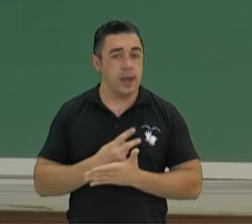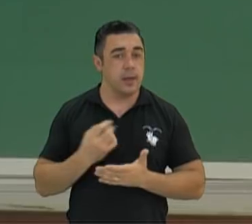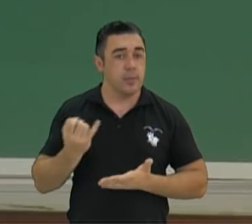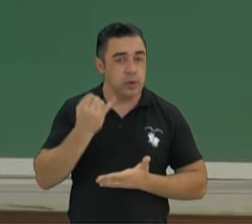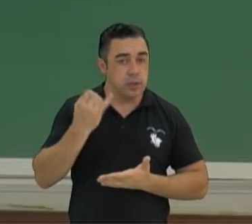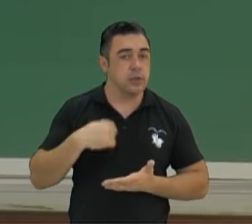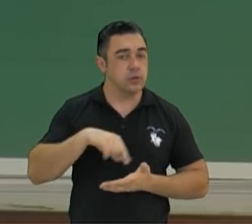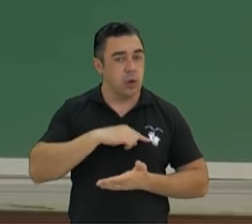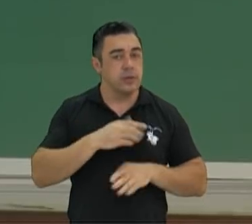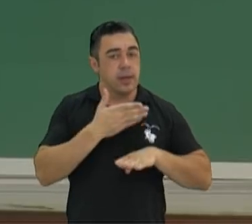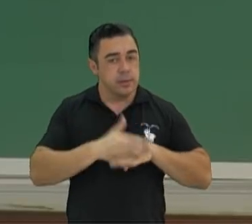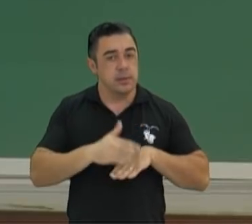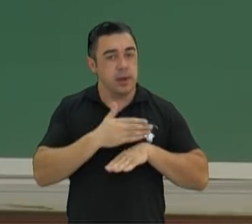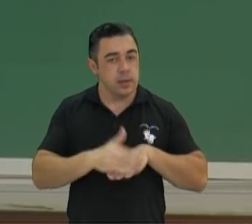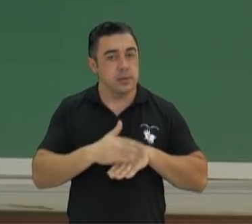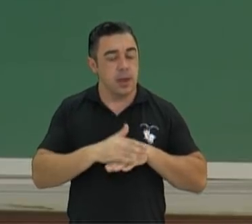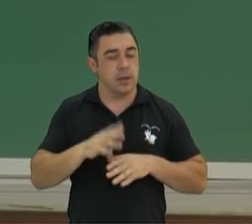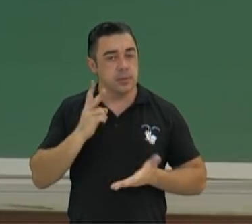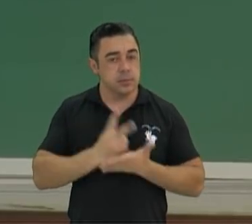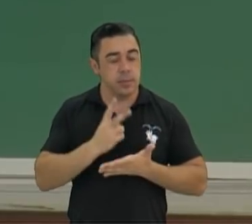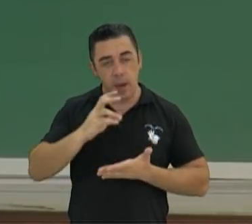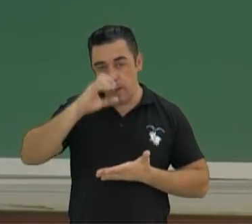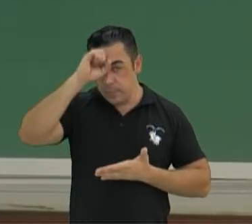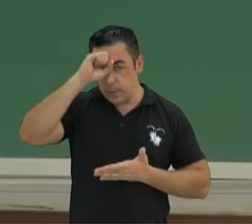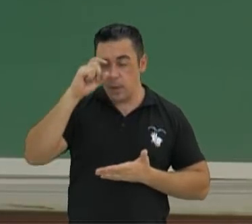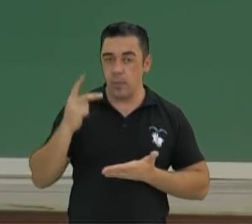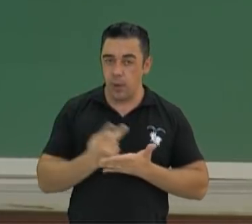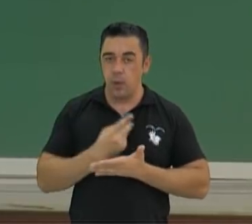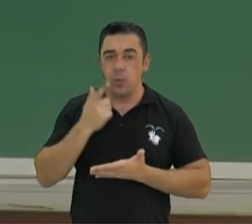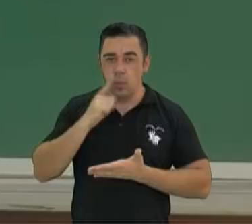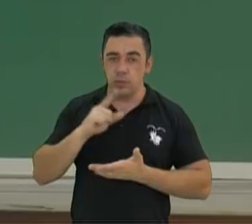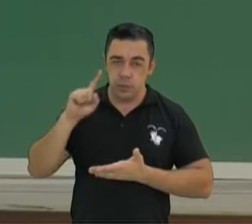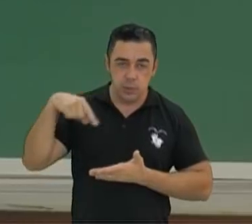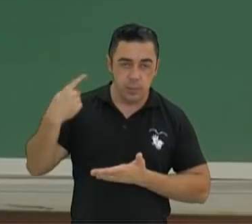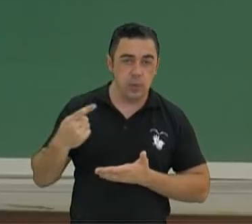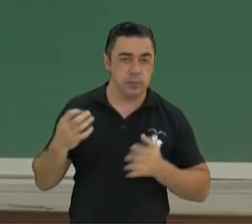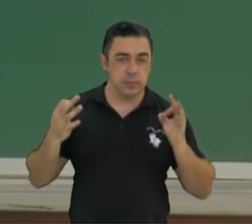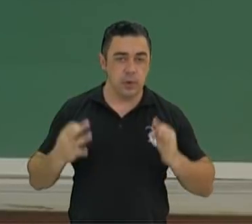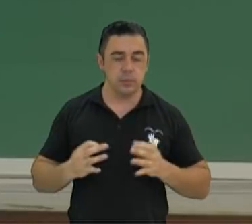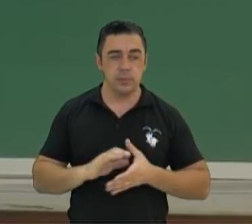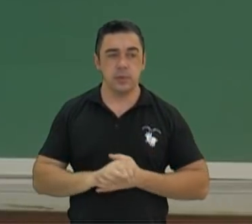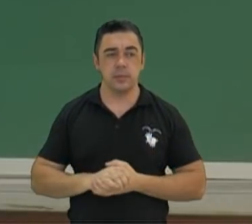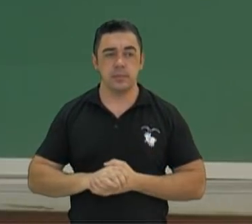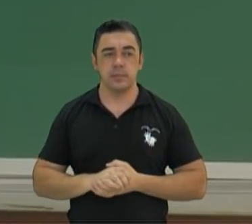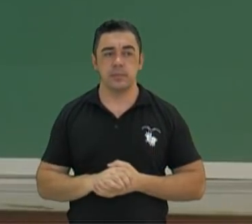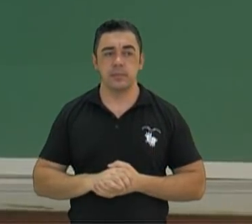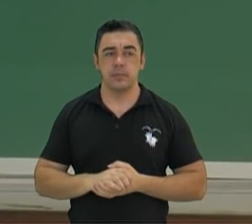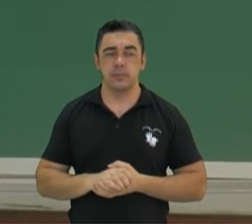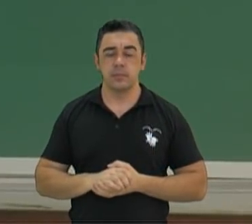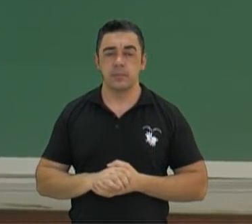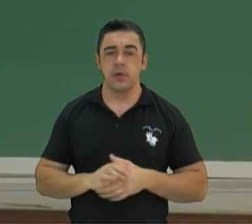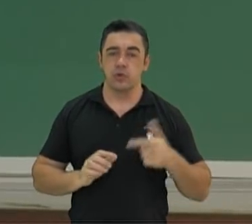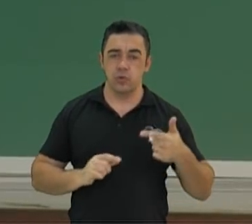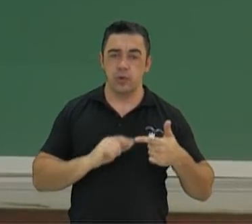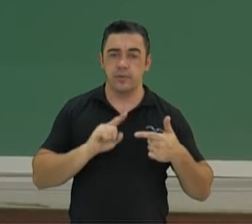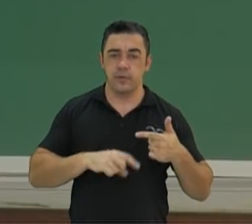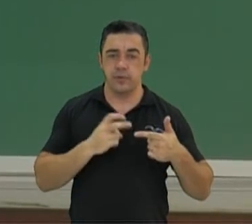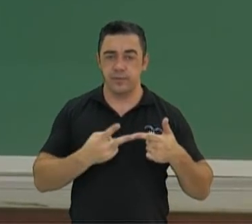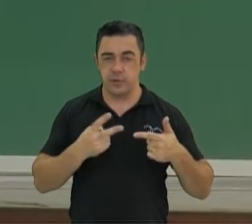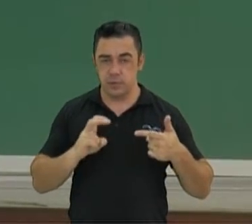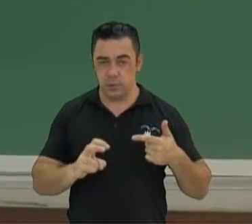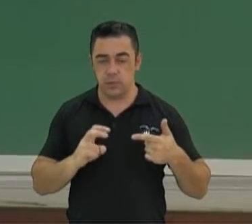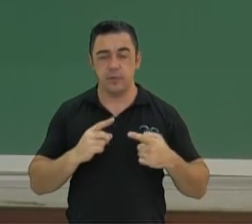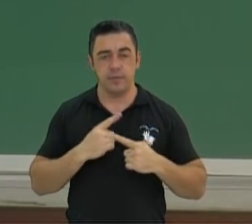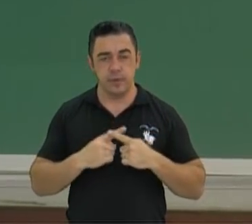importante é a gente sempre aprender com o erro para a gente conseguir acertar da próxima, certinho? E agora,